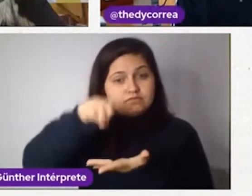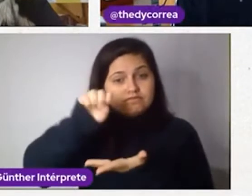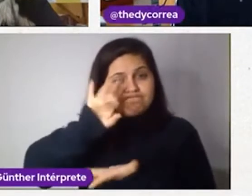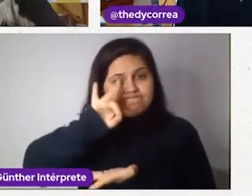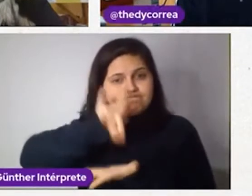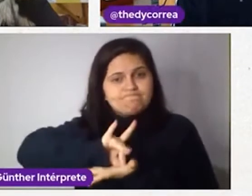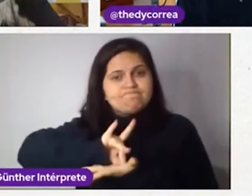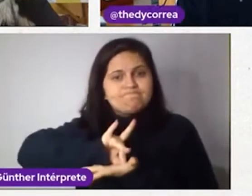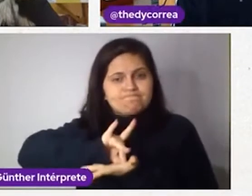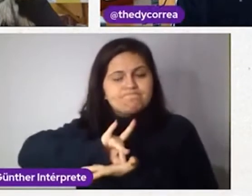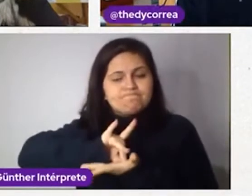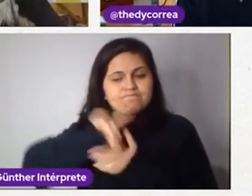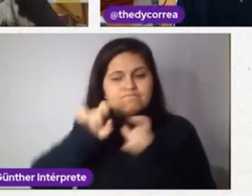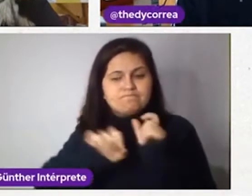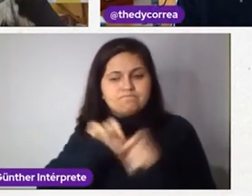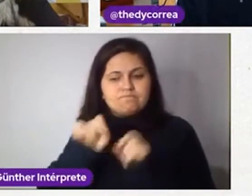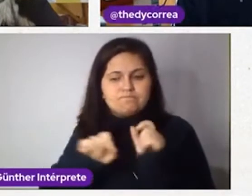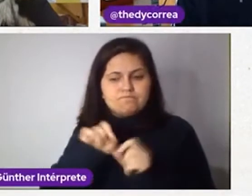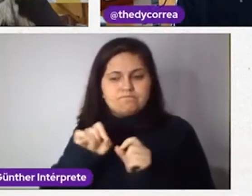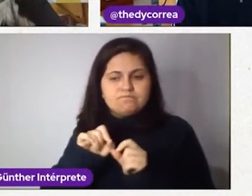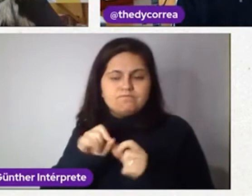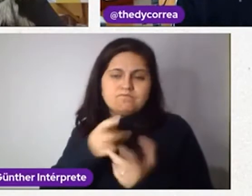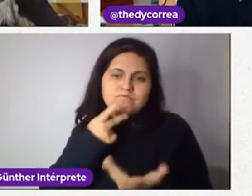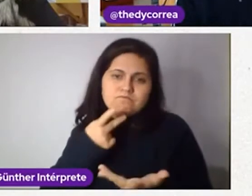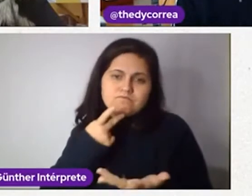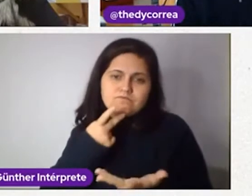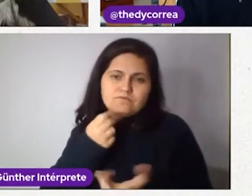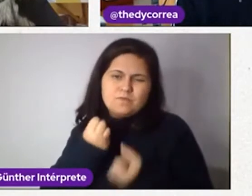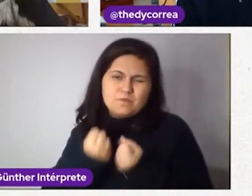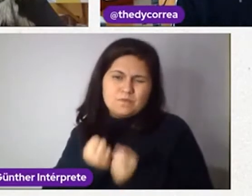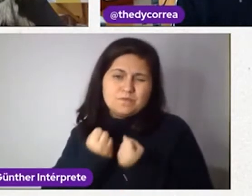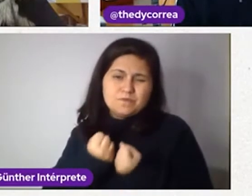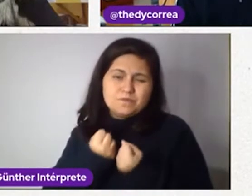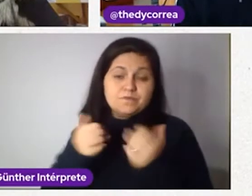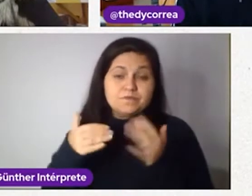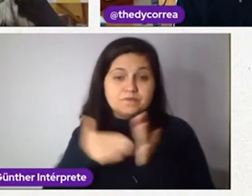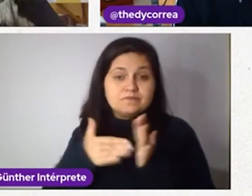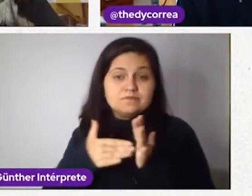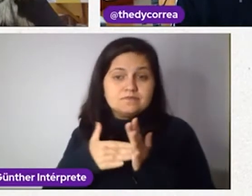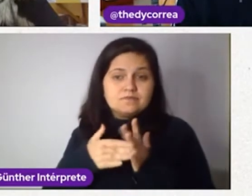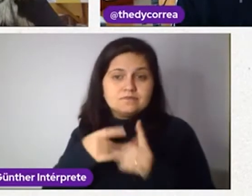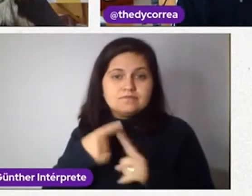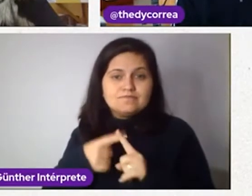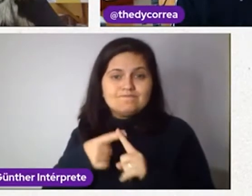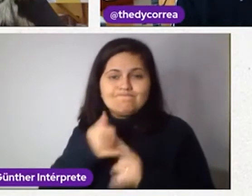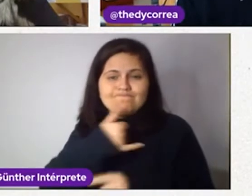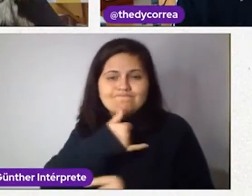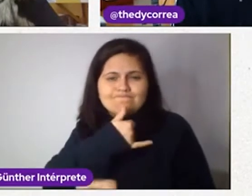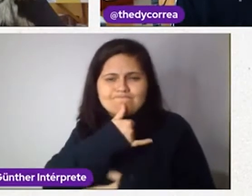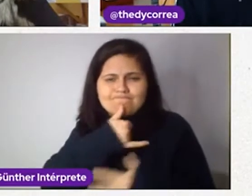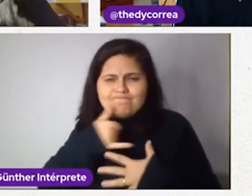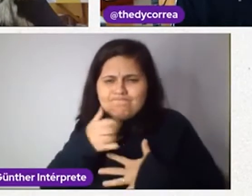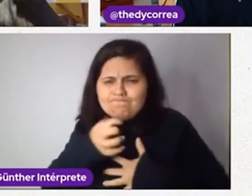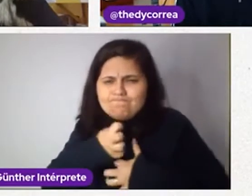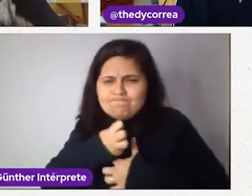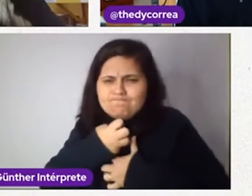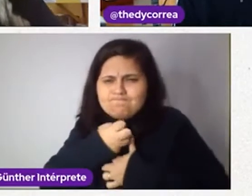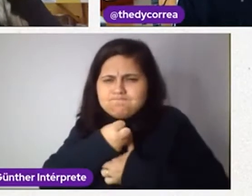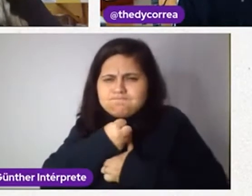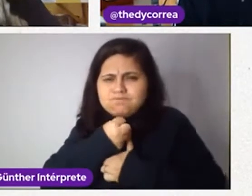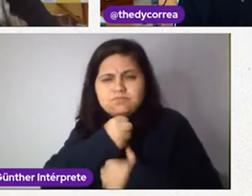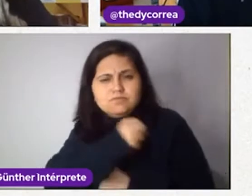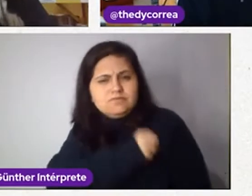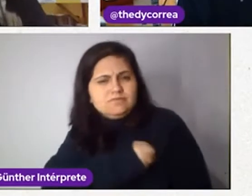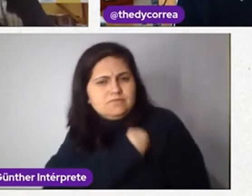ficando, eu diria, pesadas, né? Porque Pesadas. tudo que está se passando. Pela